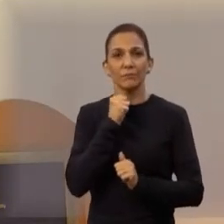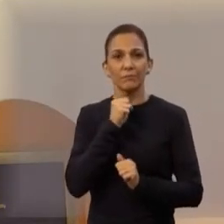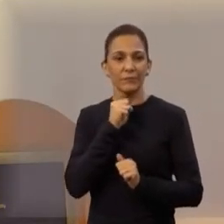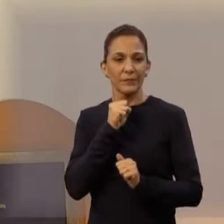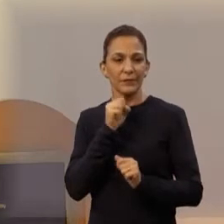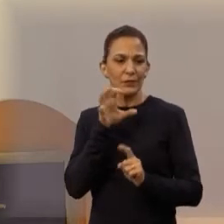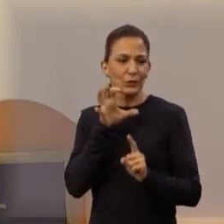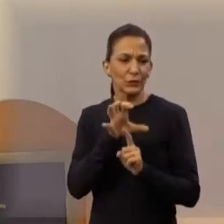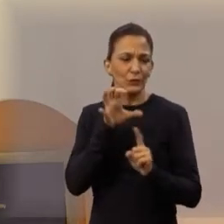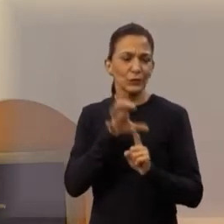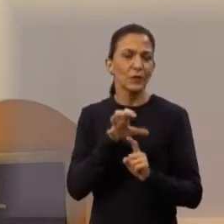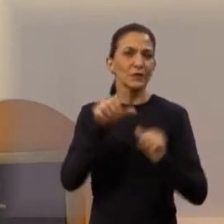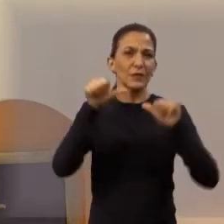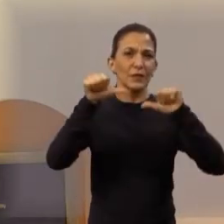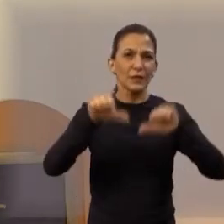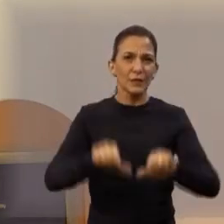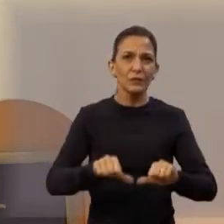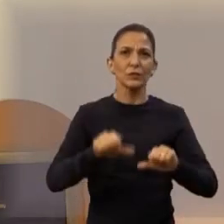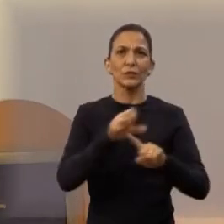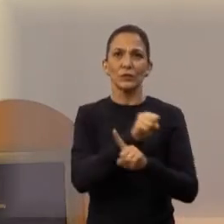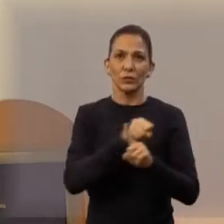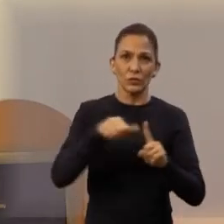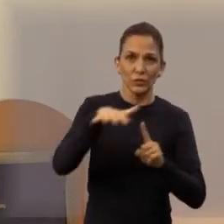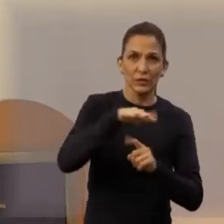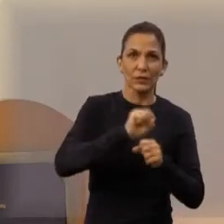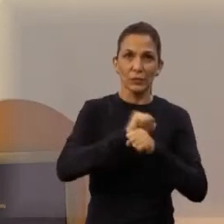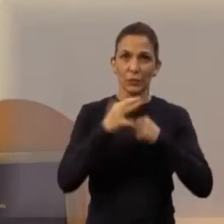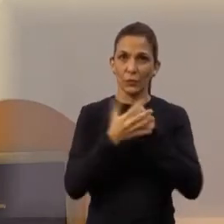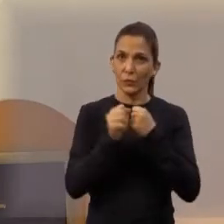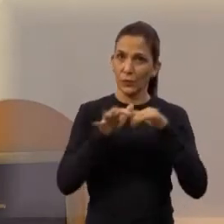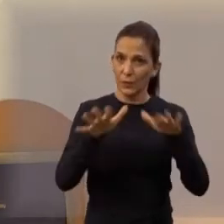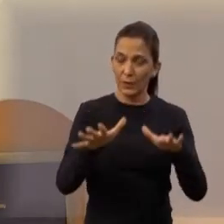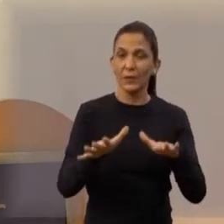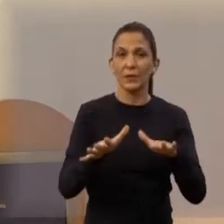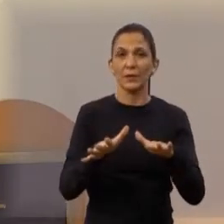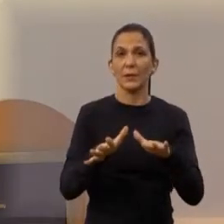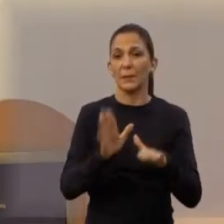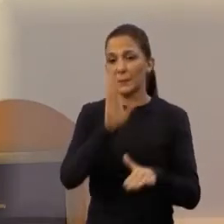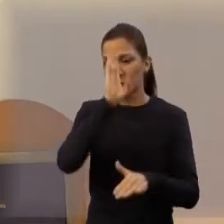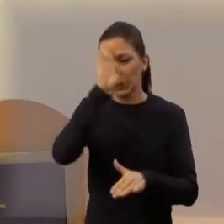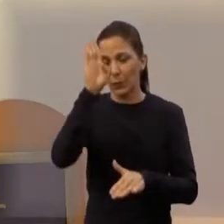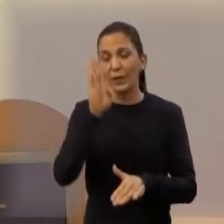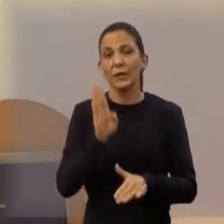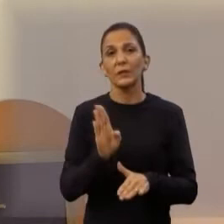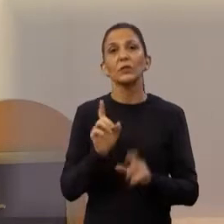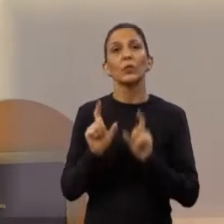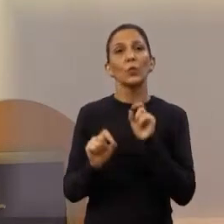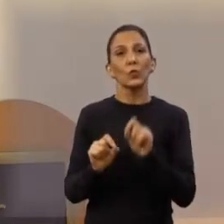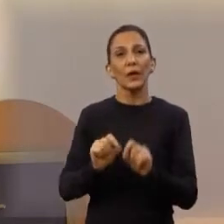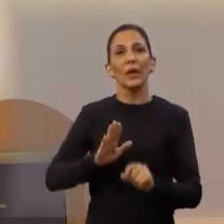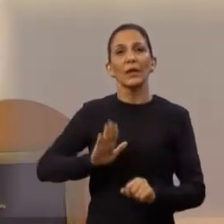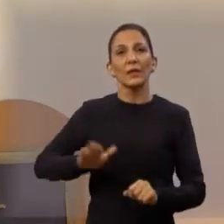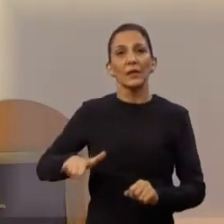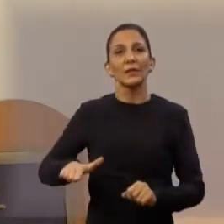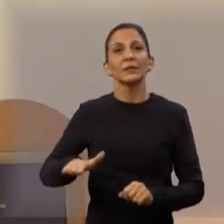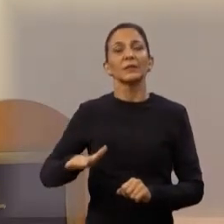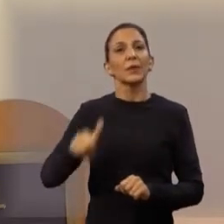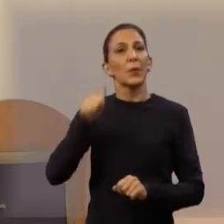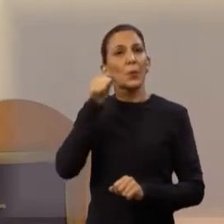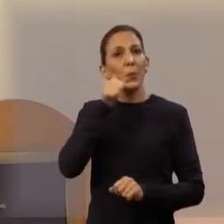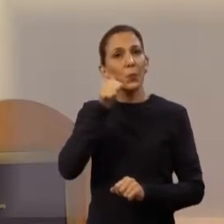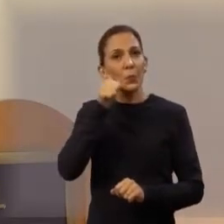sociedade como um tudo porém mantendo o foco nos mais inocentes público-alvo criança do sexo feminino